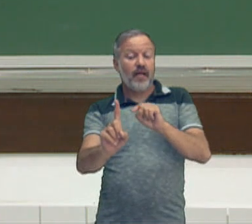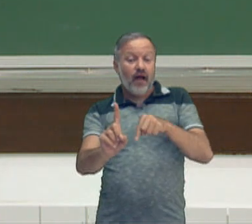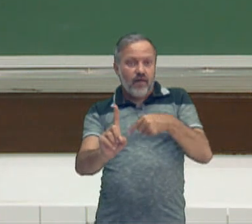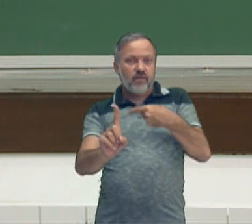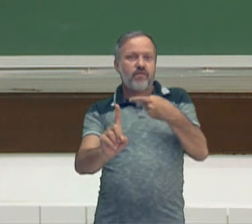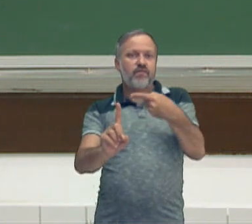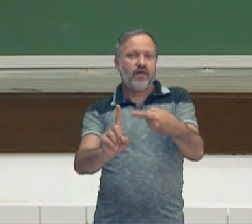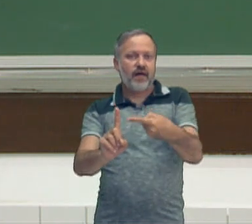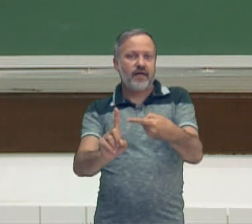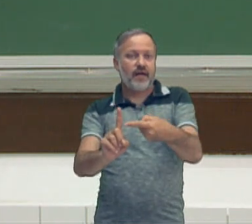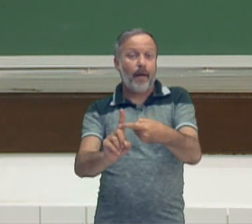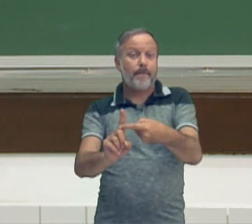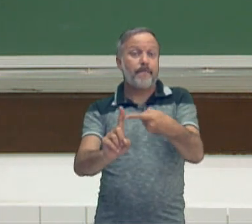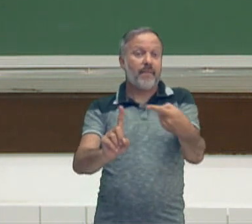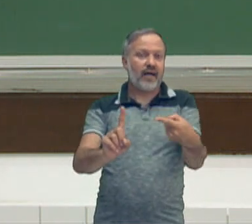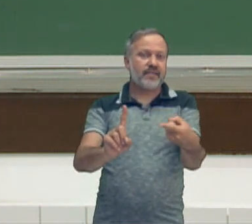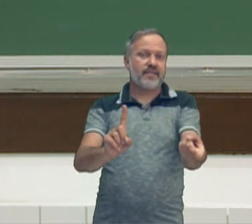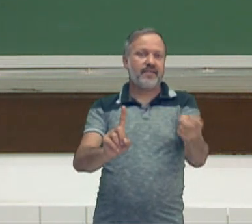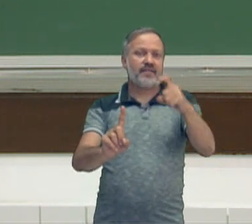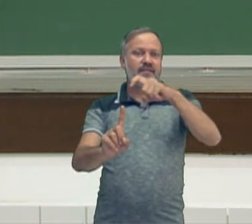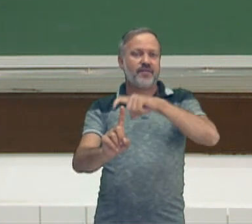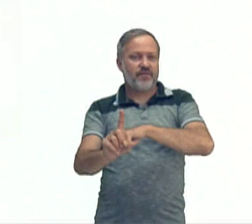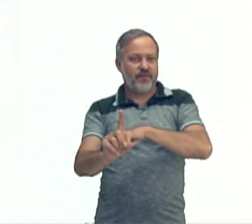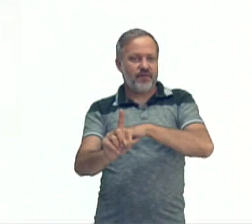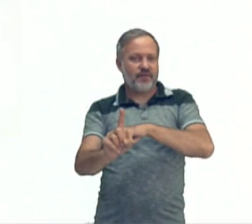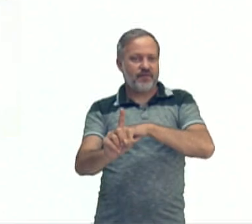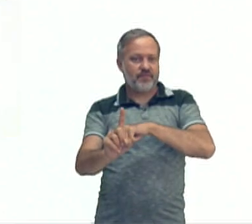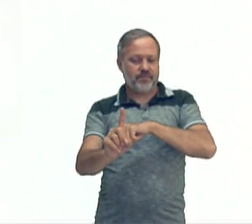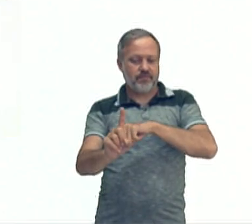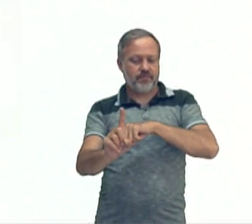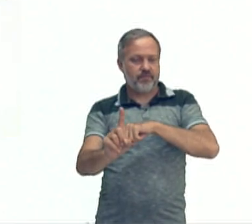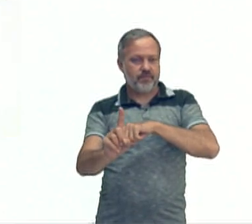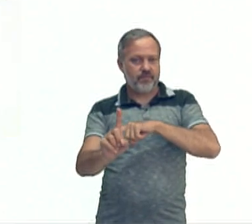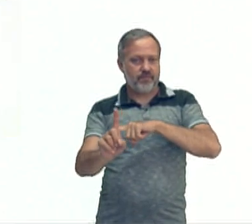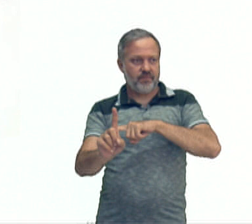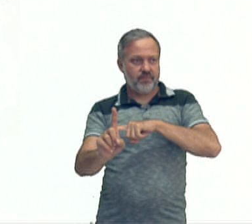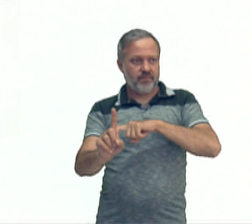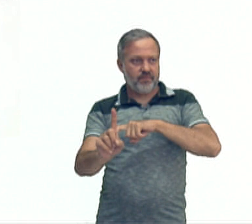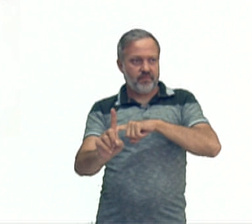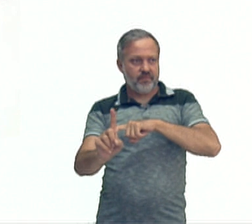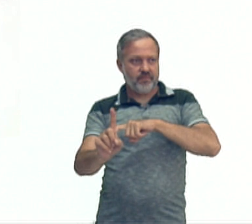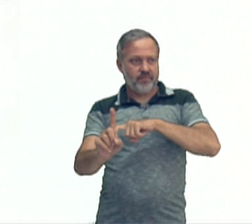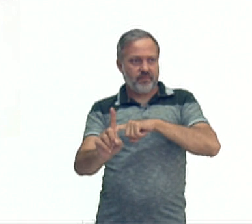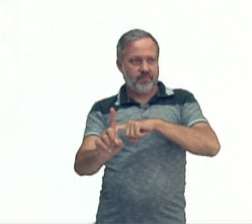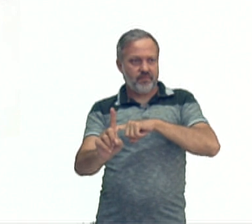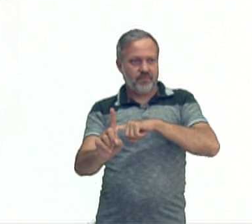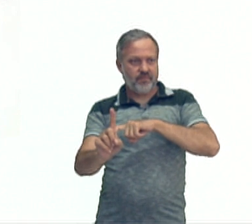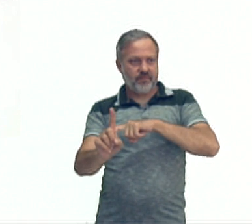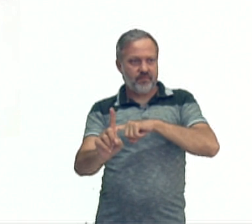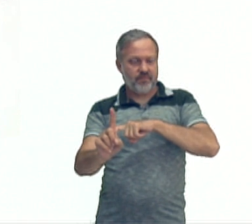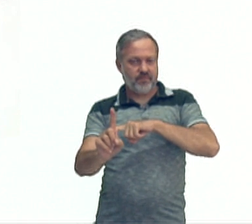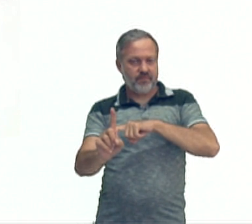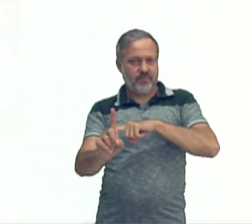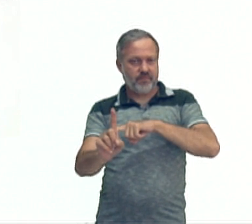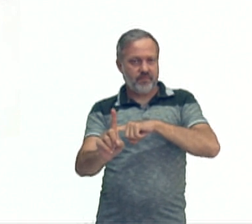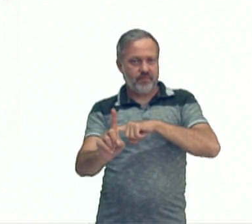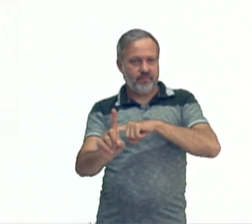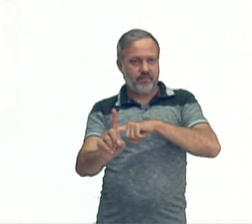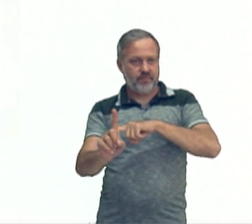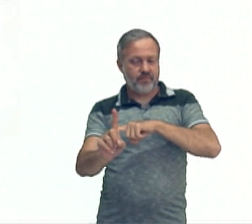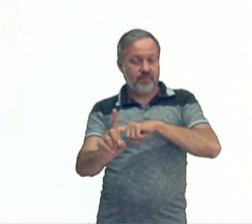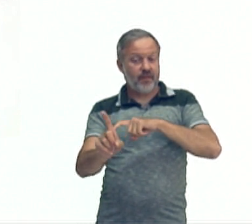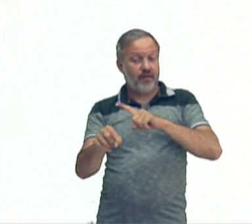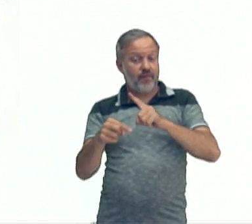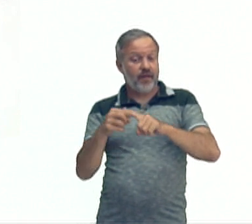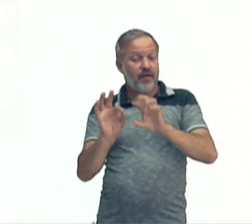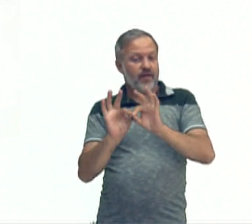pessoa, muitas vezes, né, esse trabalhador, ele sai, vai ficar lá um bom período, longe das suas famílias, longe